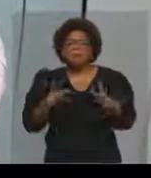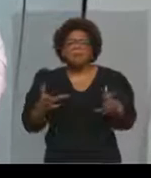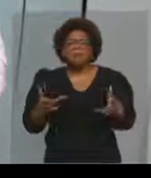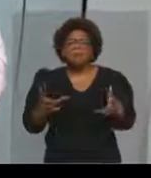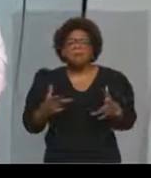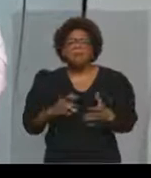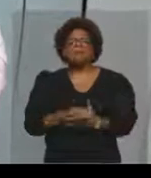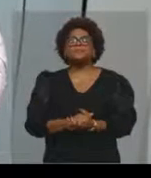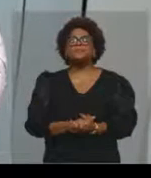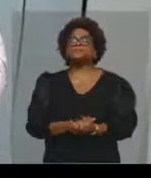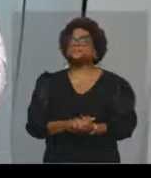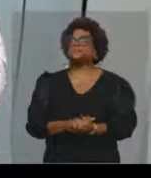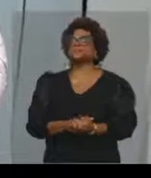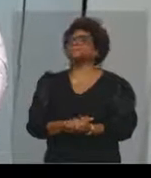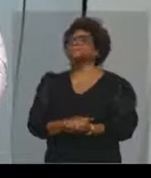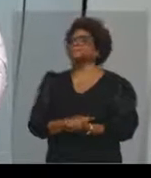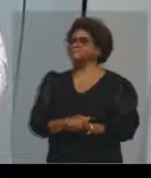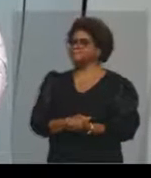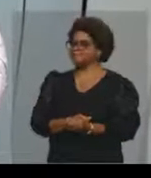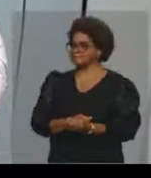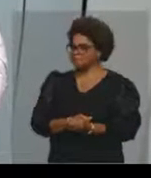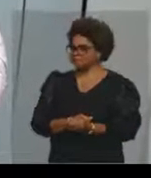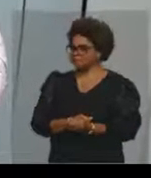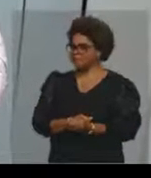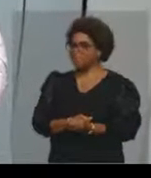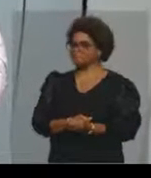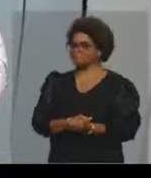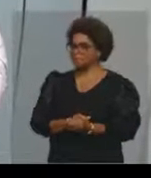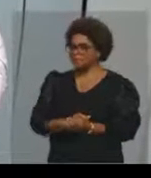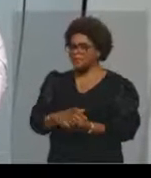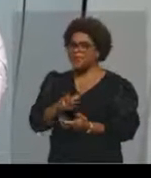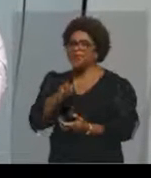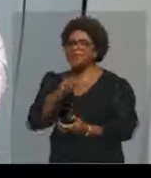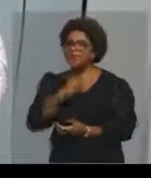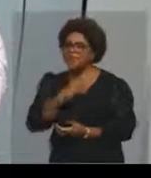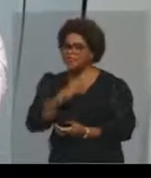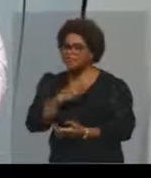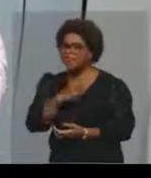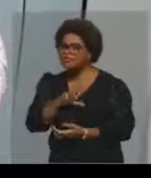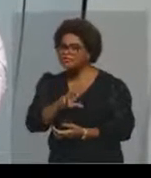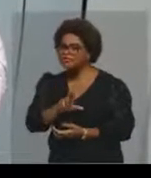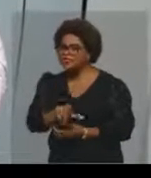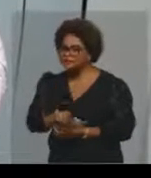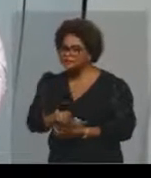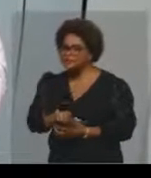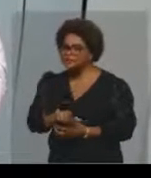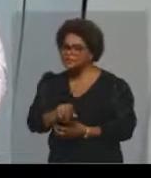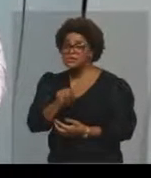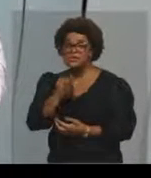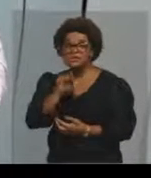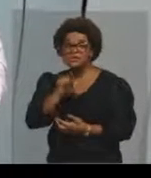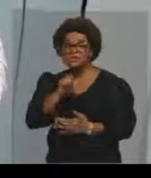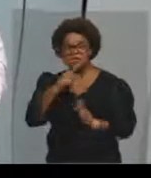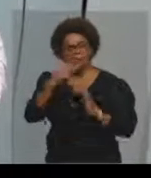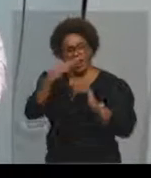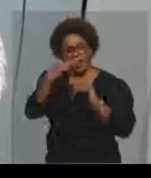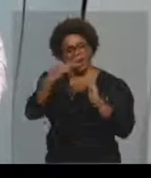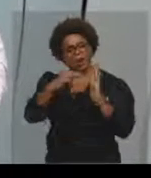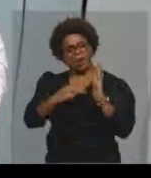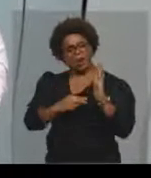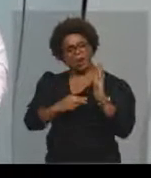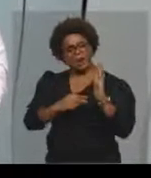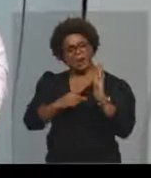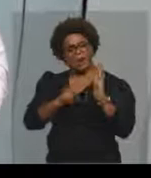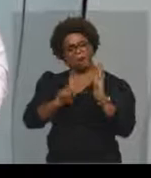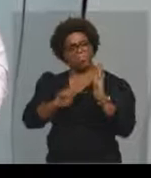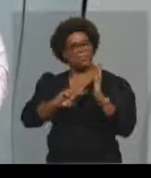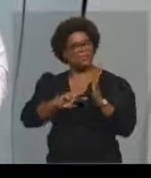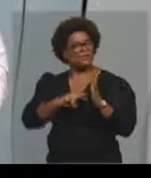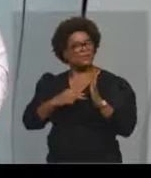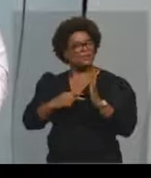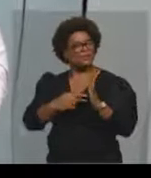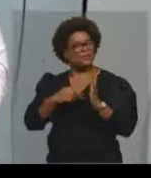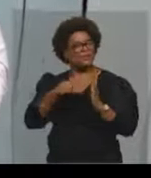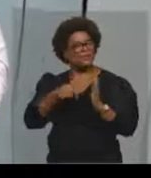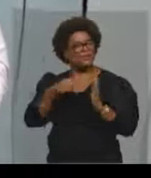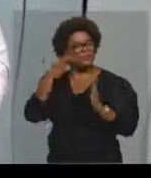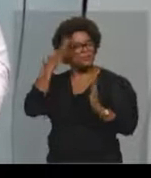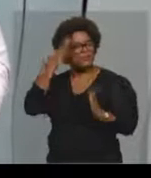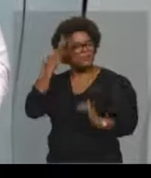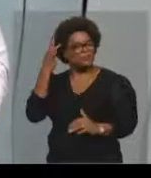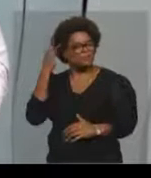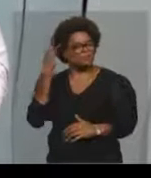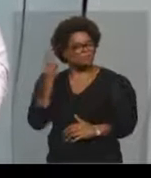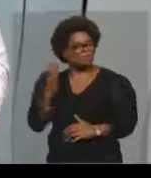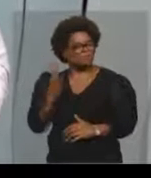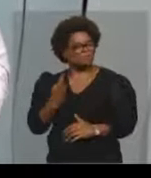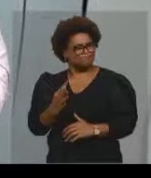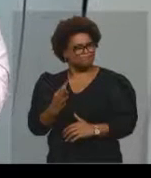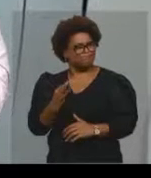diferença. O fato de você ler algo não quer dizer que você interpretou aquilo ali. Eu,